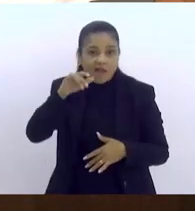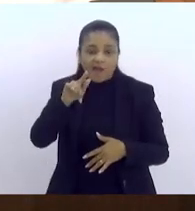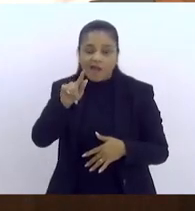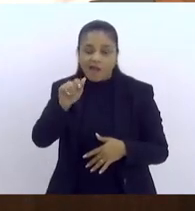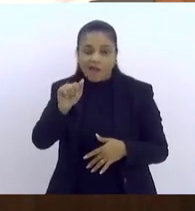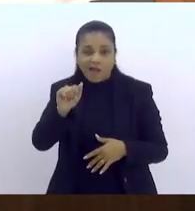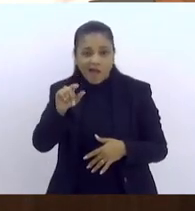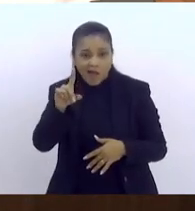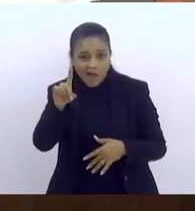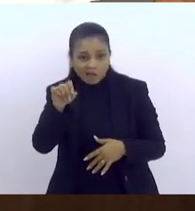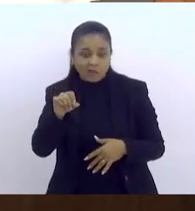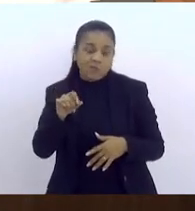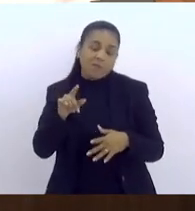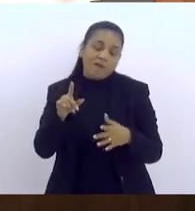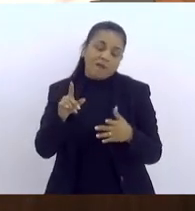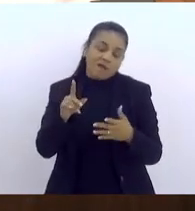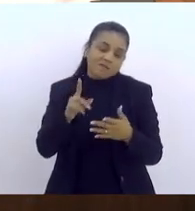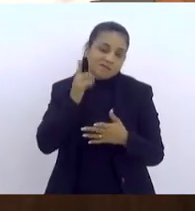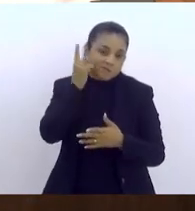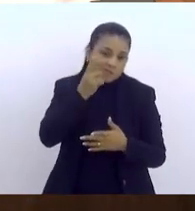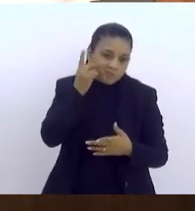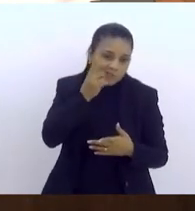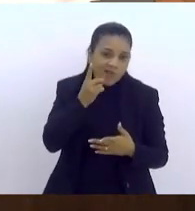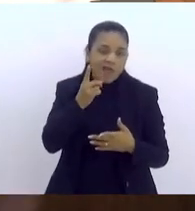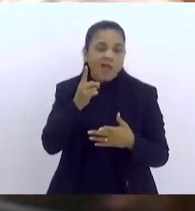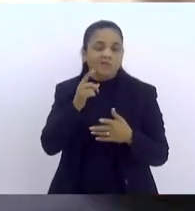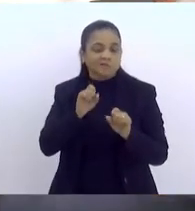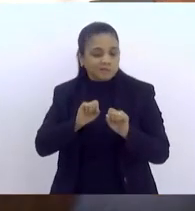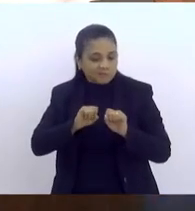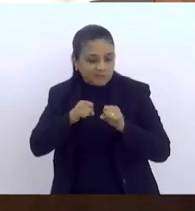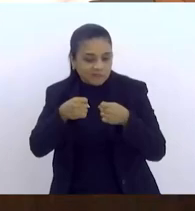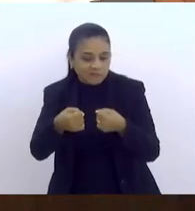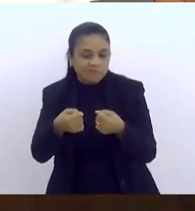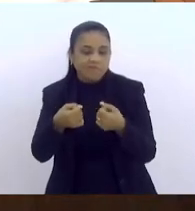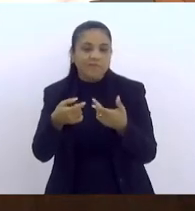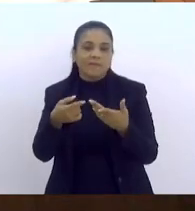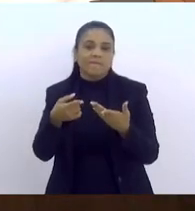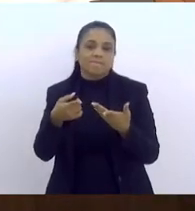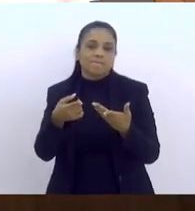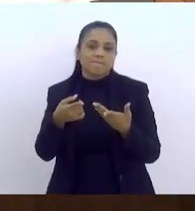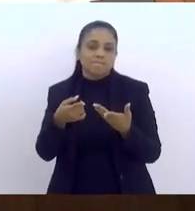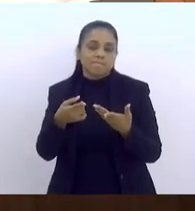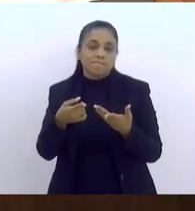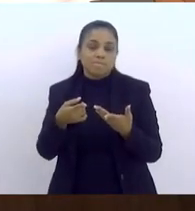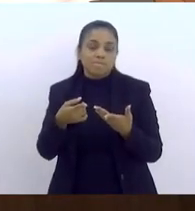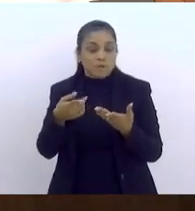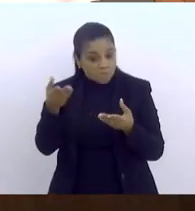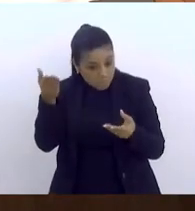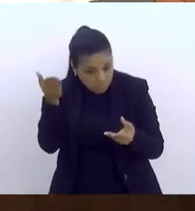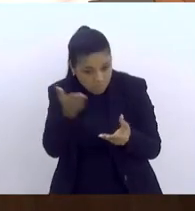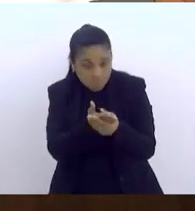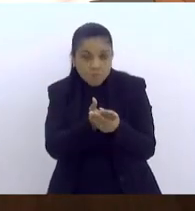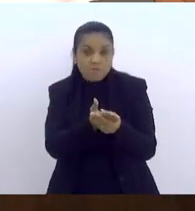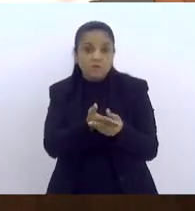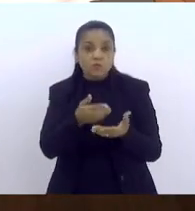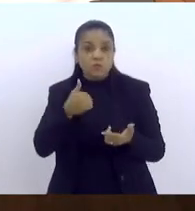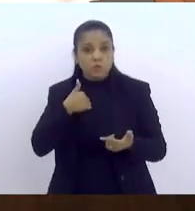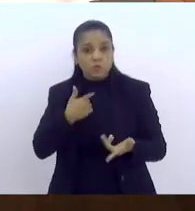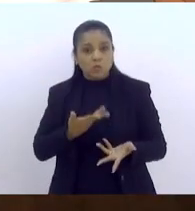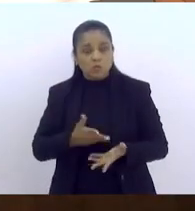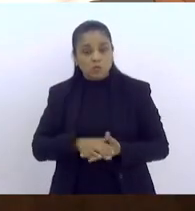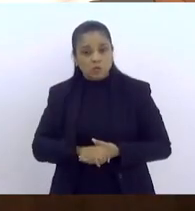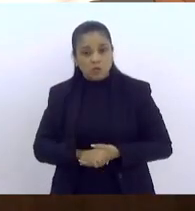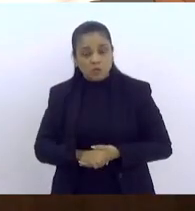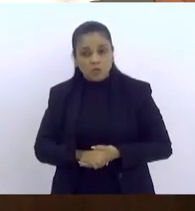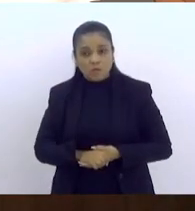de vista, ou aqueles declaradamente cristãos, isso é motivo para processo. Quando, na verdade, eu